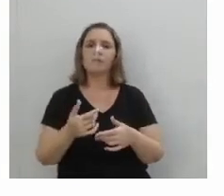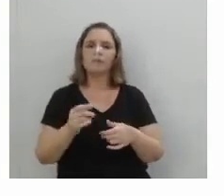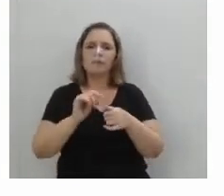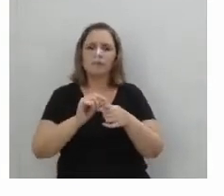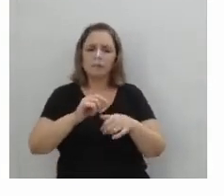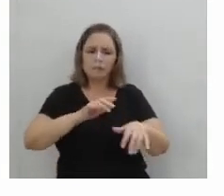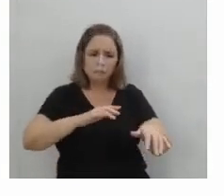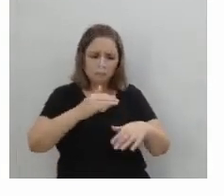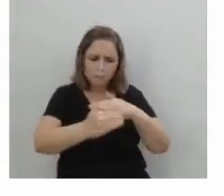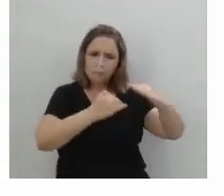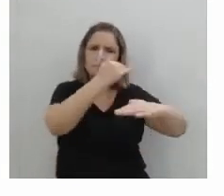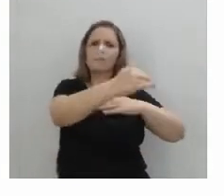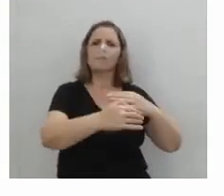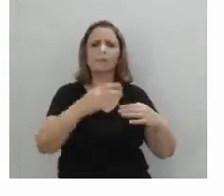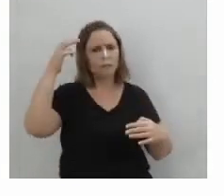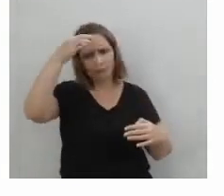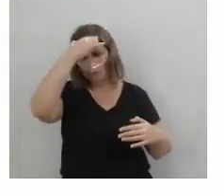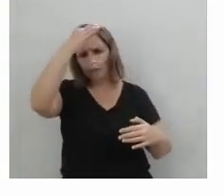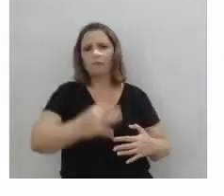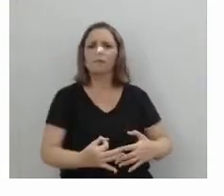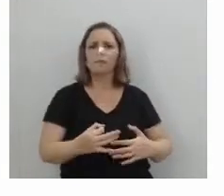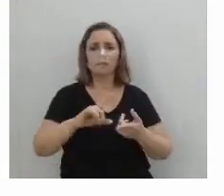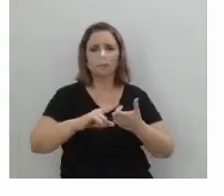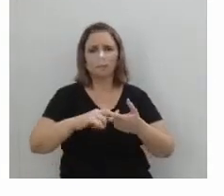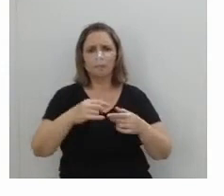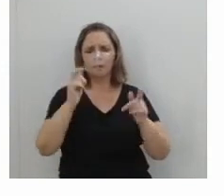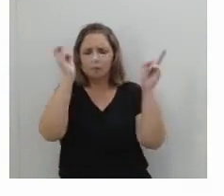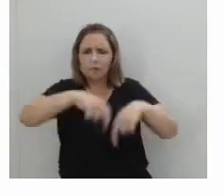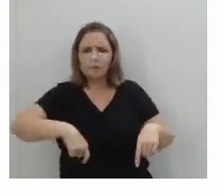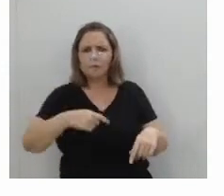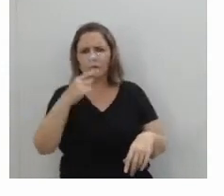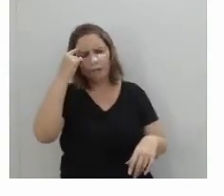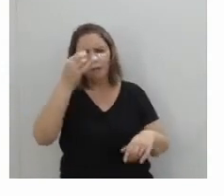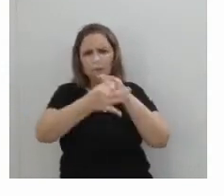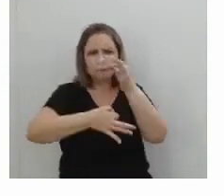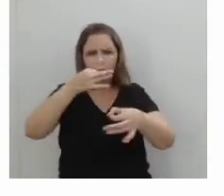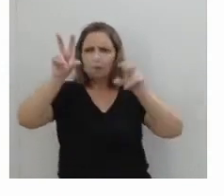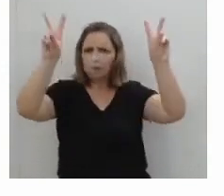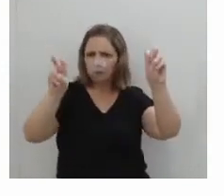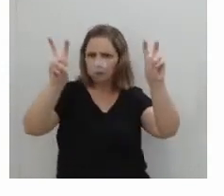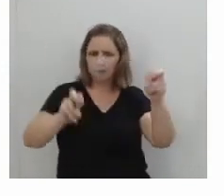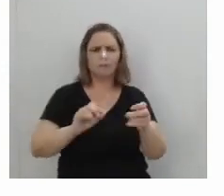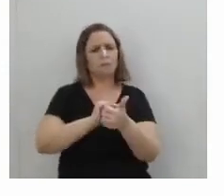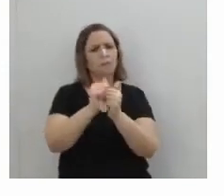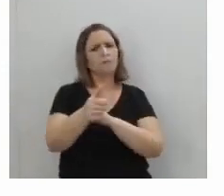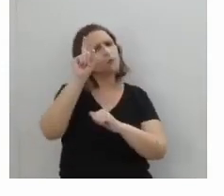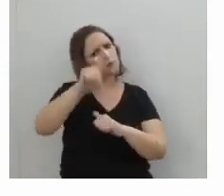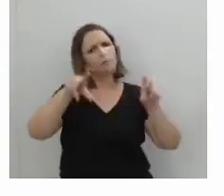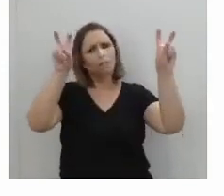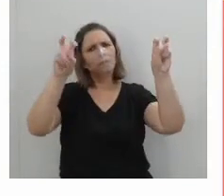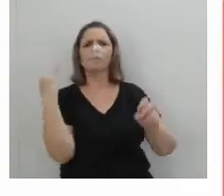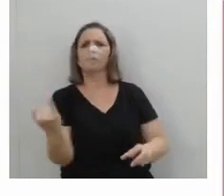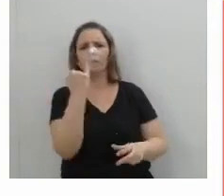ação consciente, a capacidade crítica dos alunos de pensar sobre determinado tema, e o esporte é um